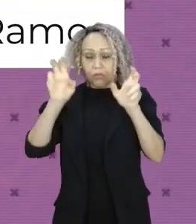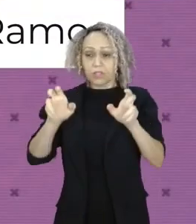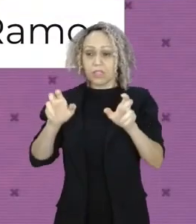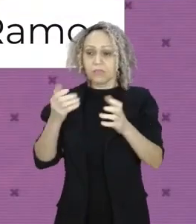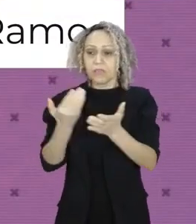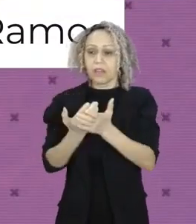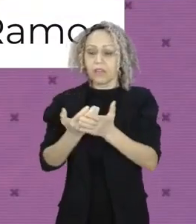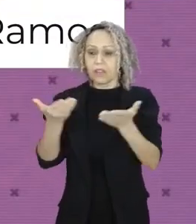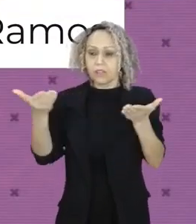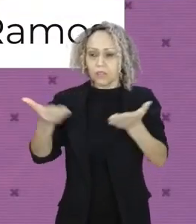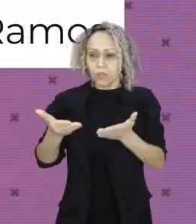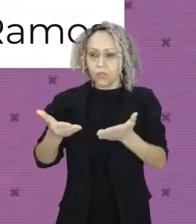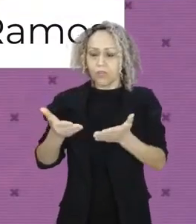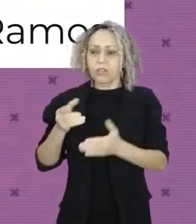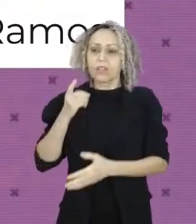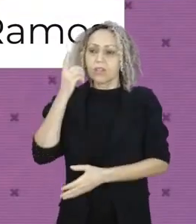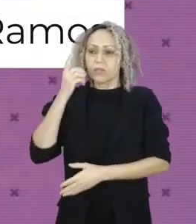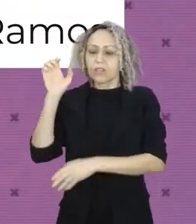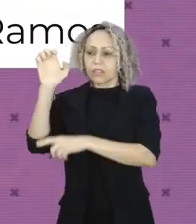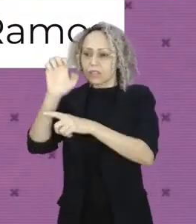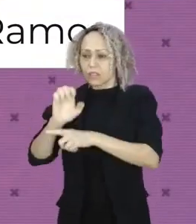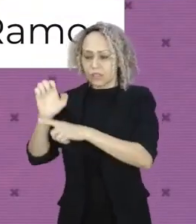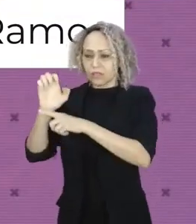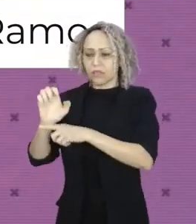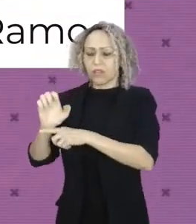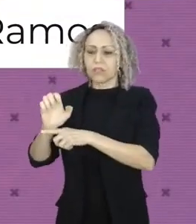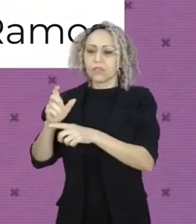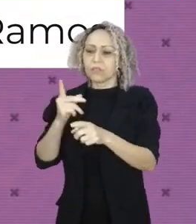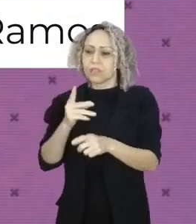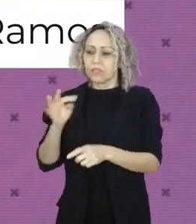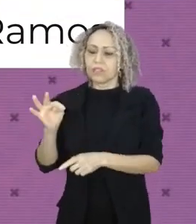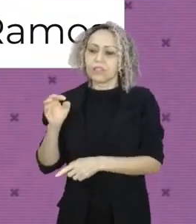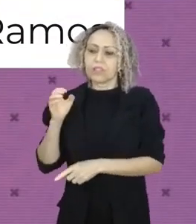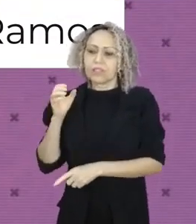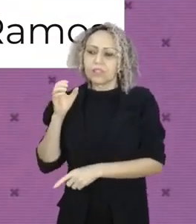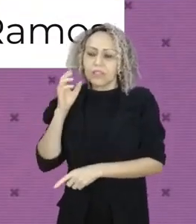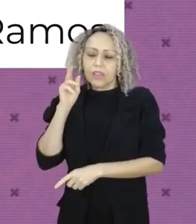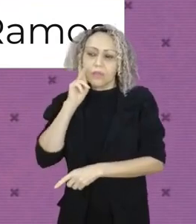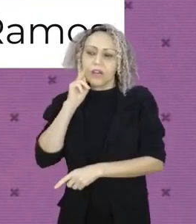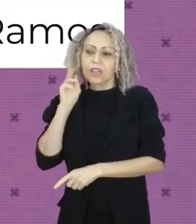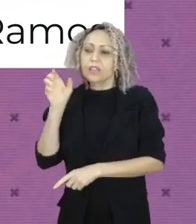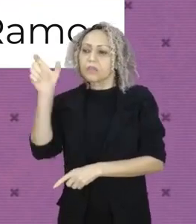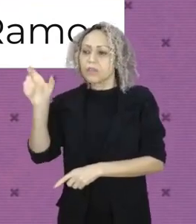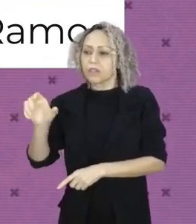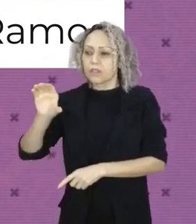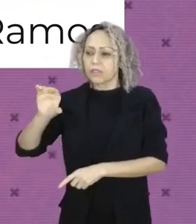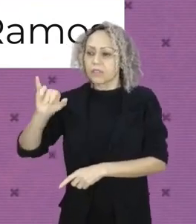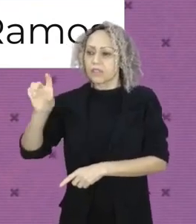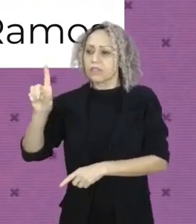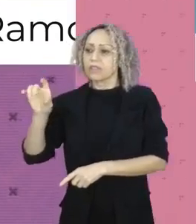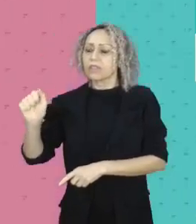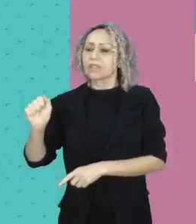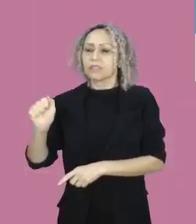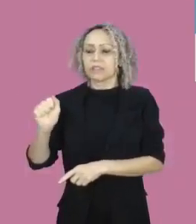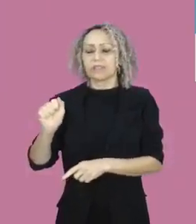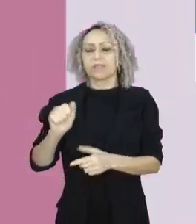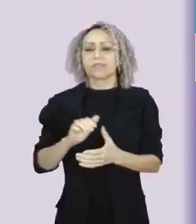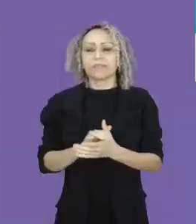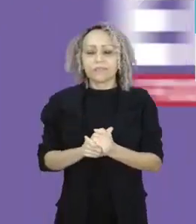deputada estadual pelo PT da Paraíba, Cida Ramos, é Projeto de Lei para a População com Deficiência.